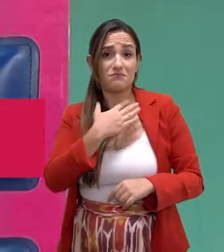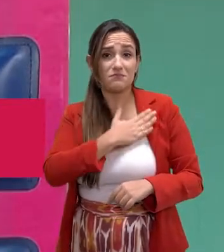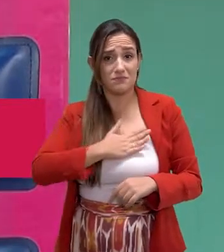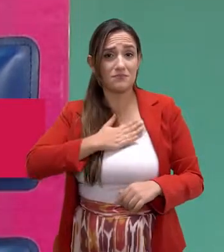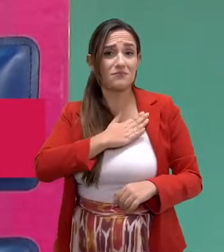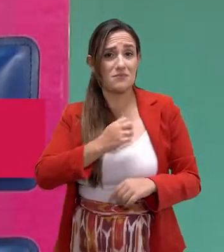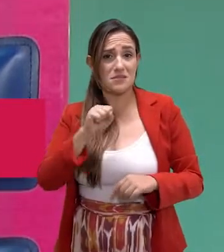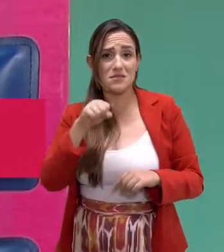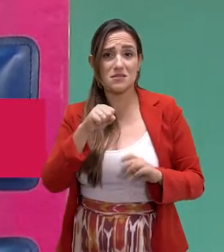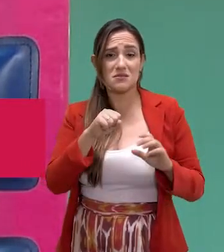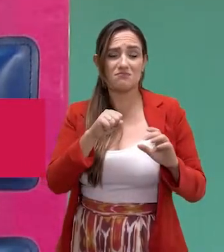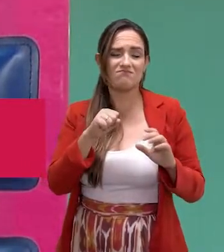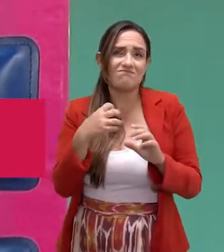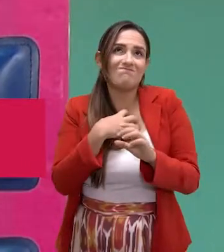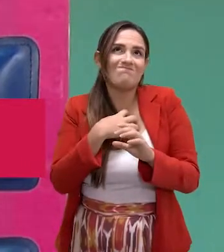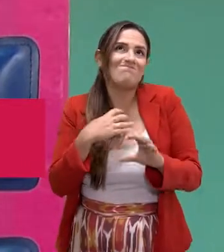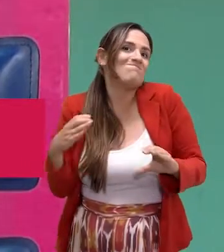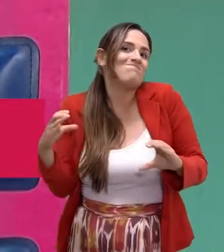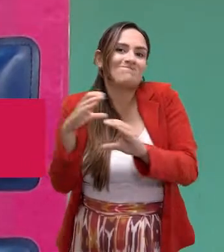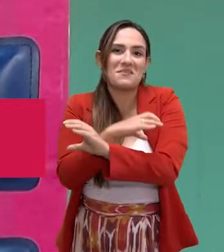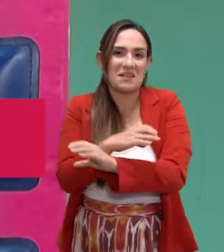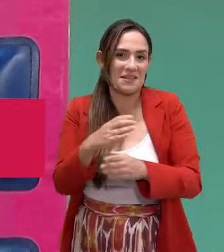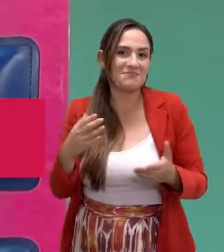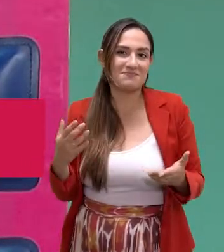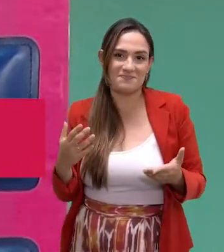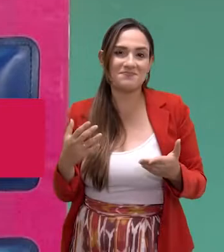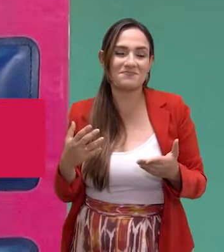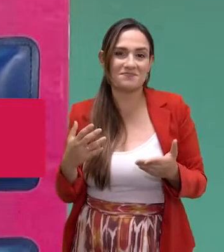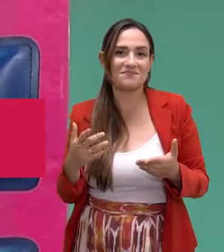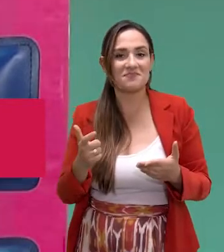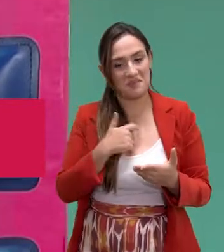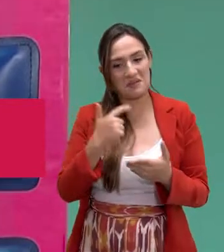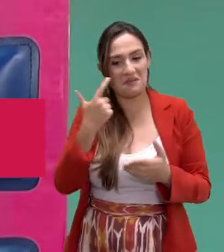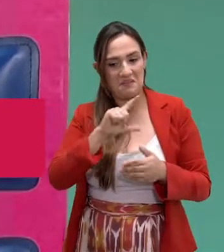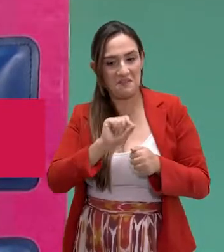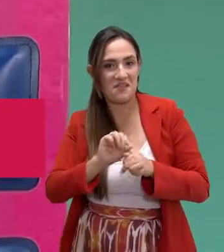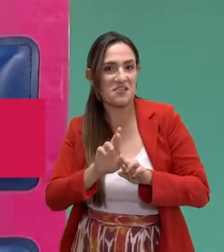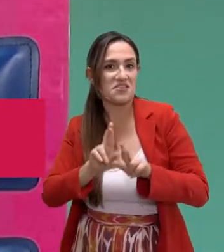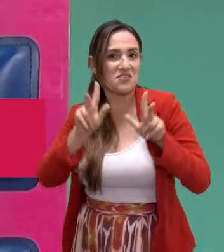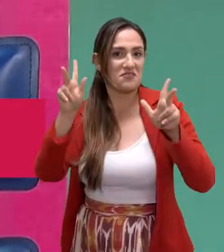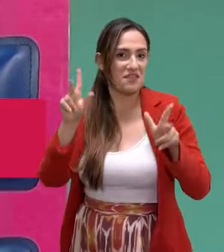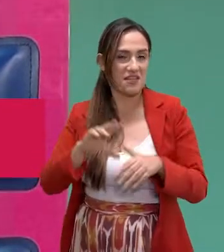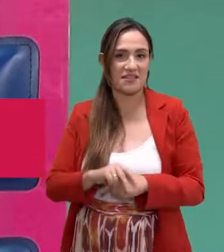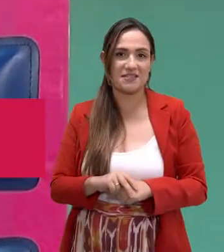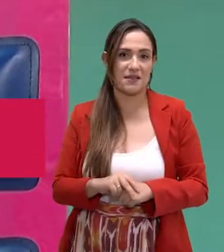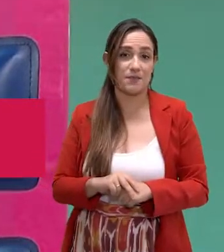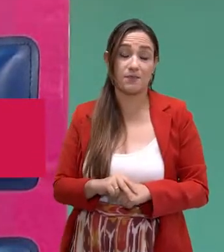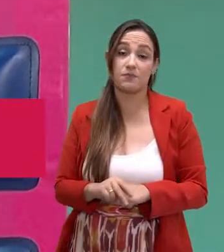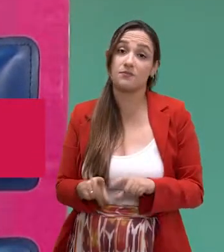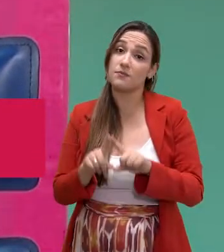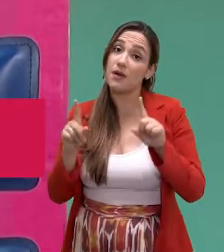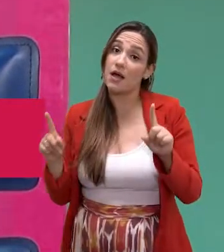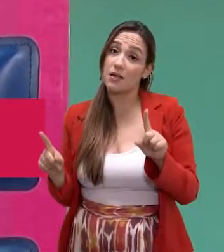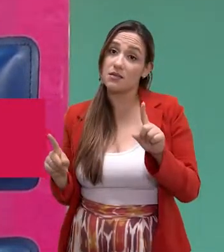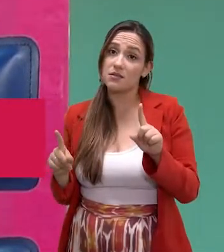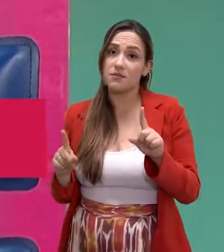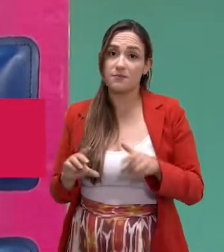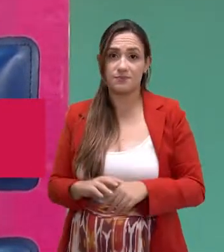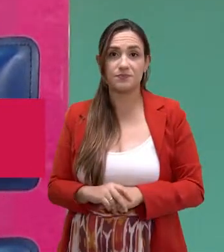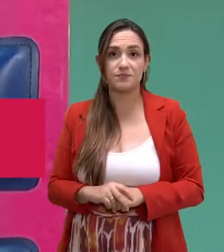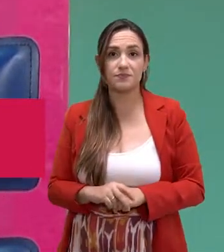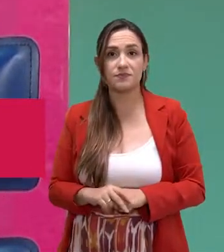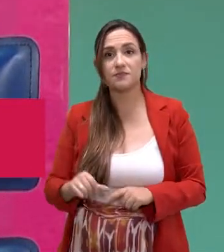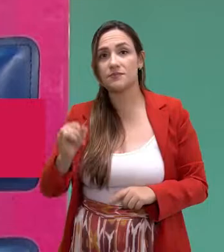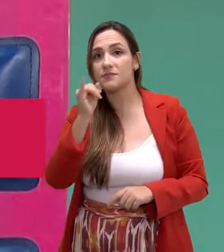que realmente me completa, e eu sinto que eu consigo fazer a diferença como ser.